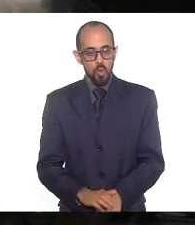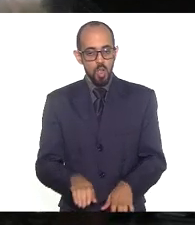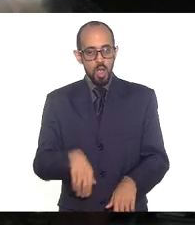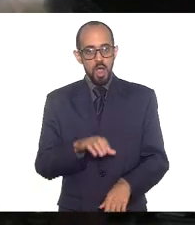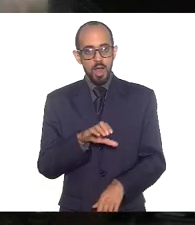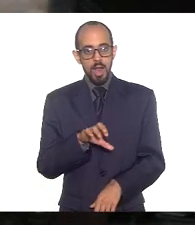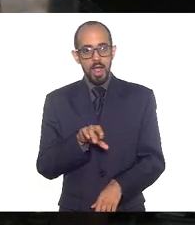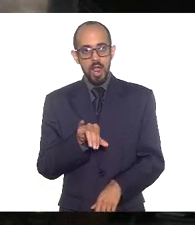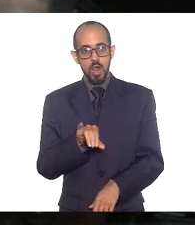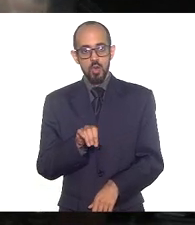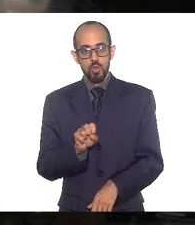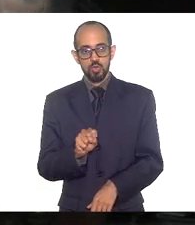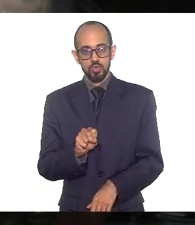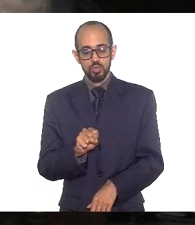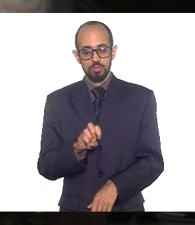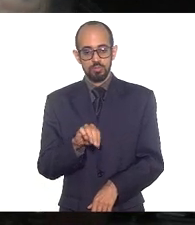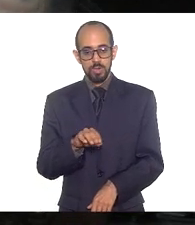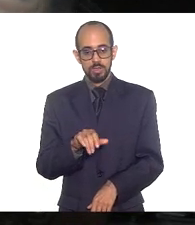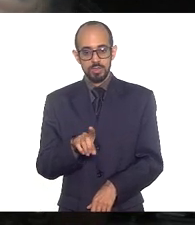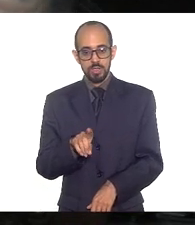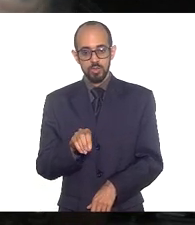deputado Carlos Macedo